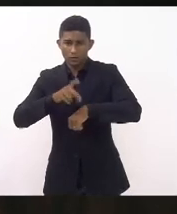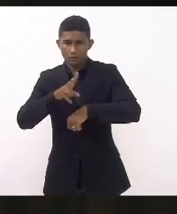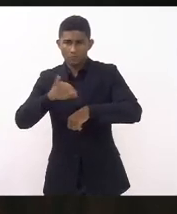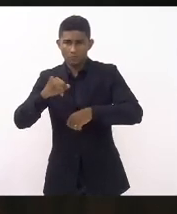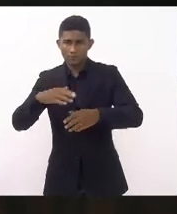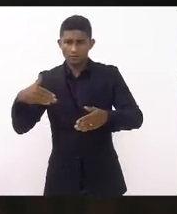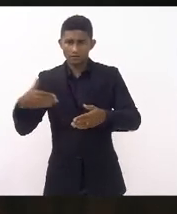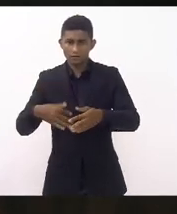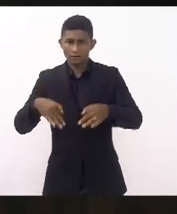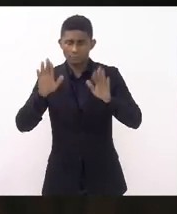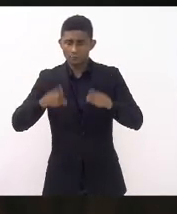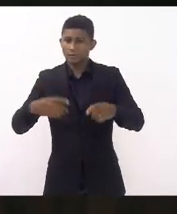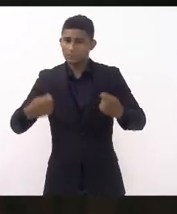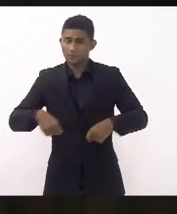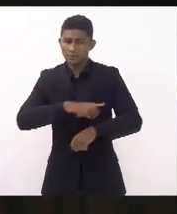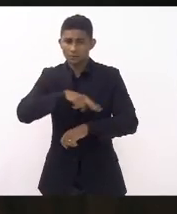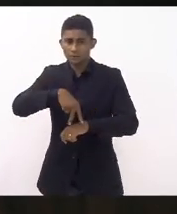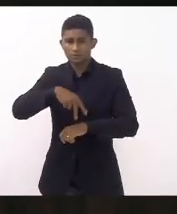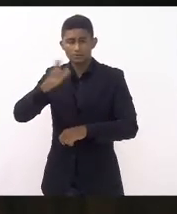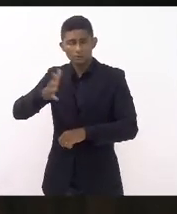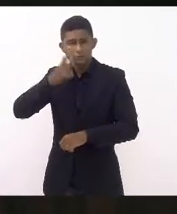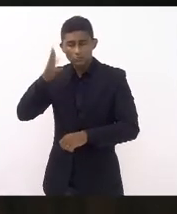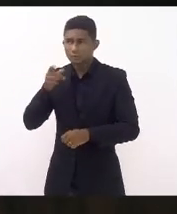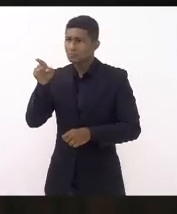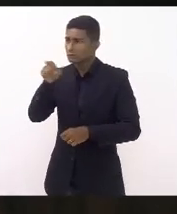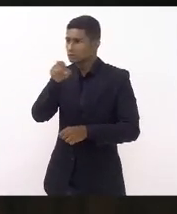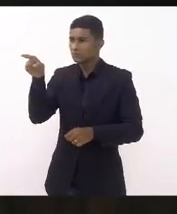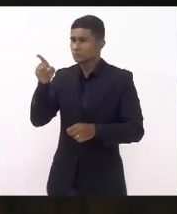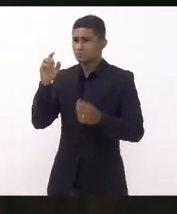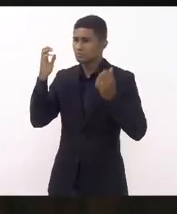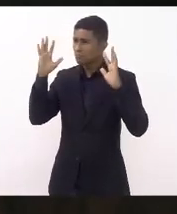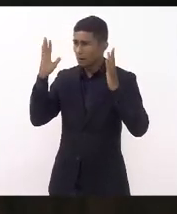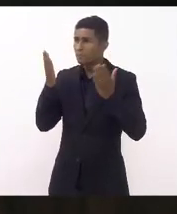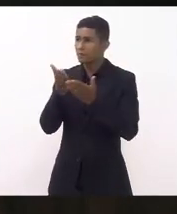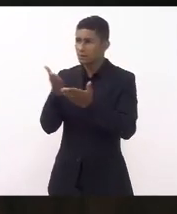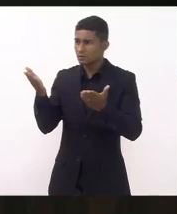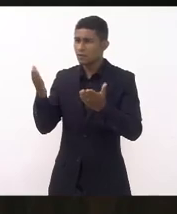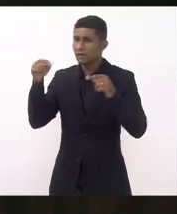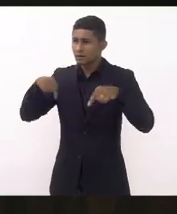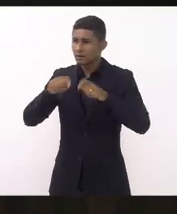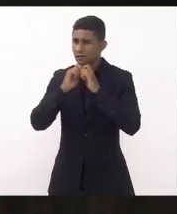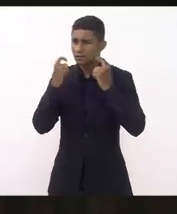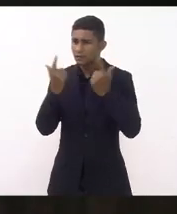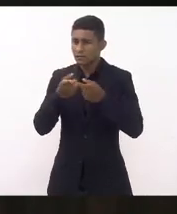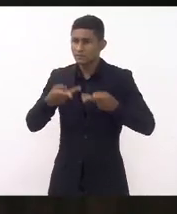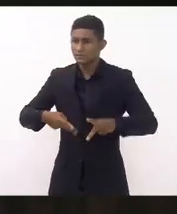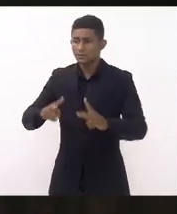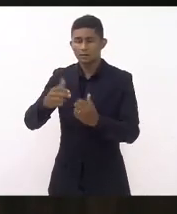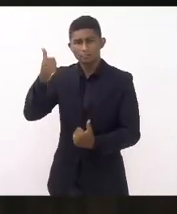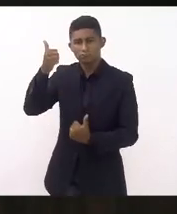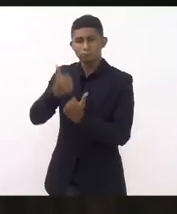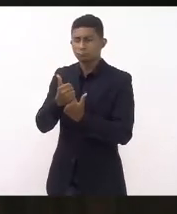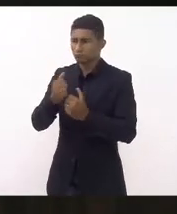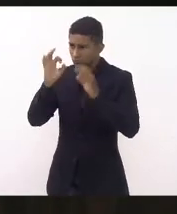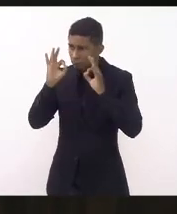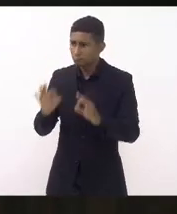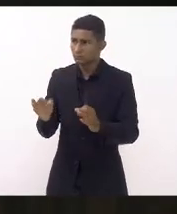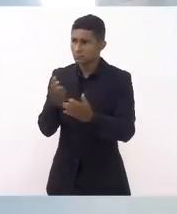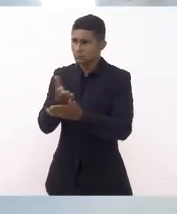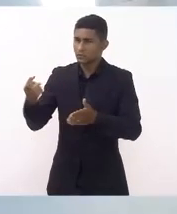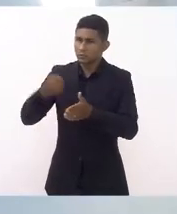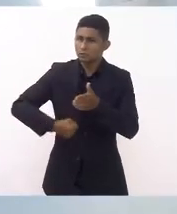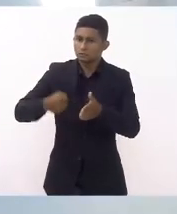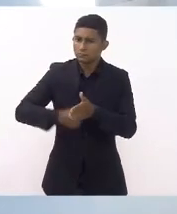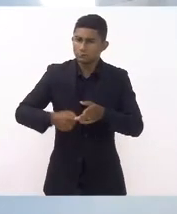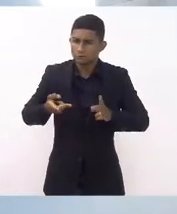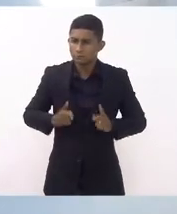terminar e ela precisa fazer o discurso. Parabéns a vocês, contem com esse parlamento na luta constante de